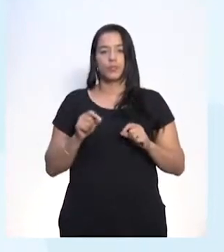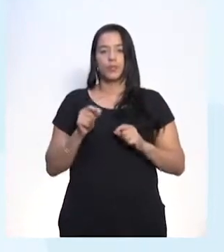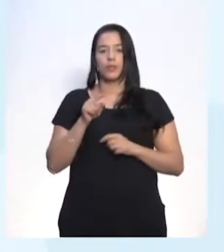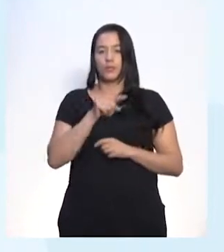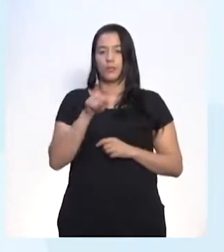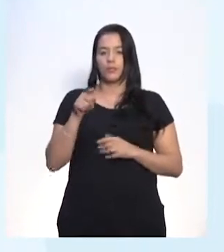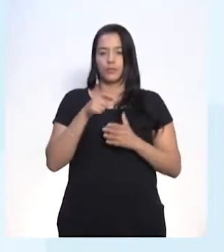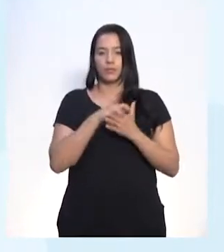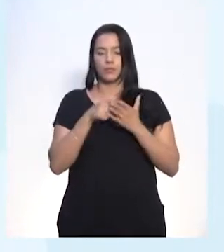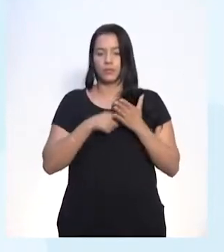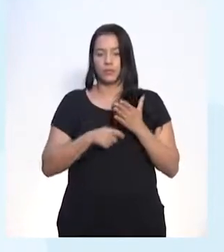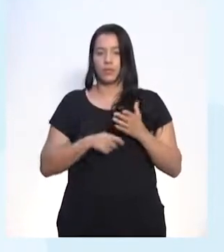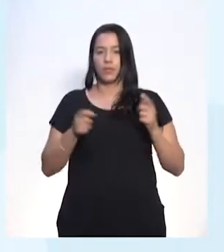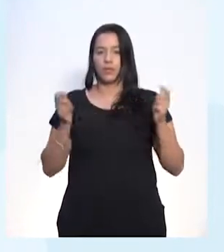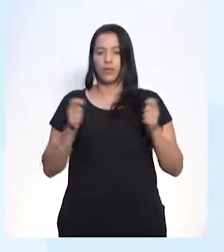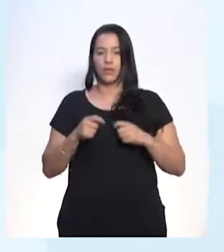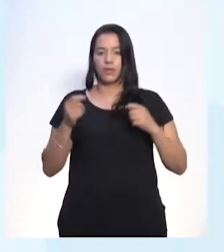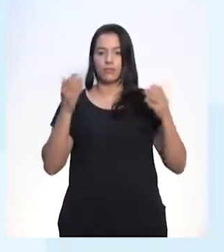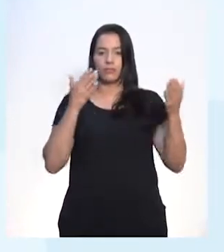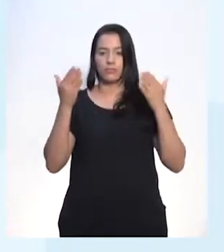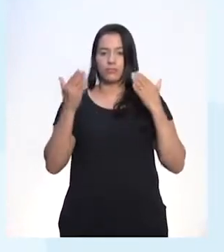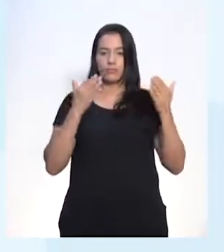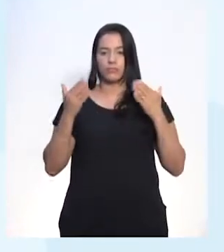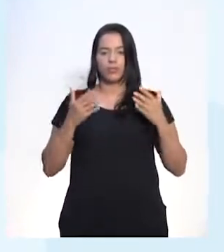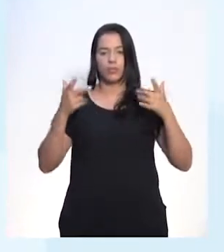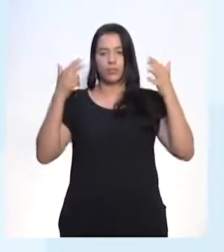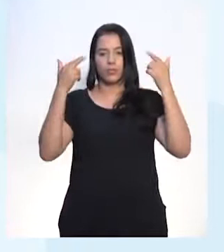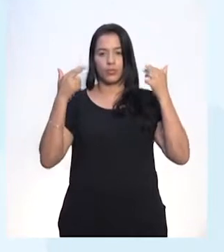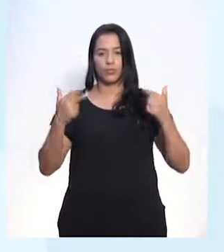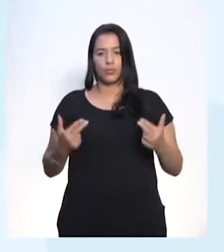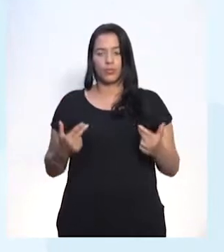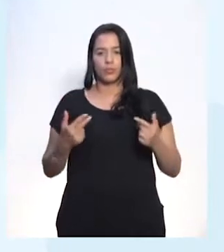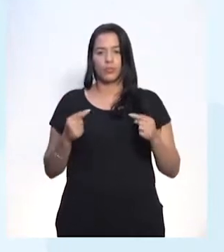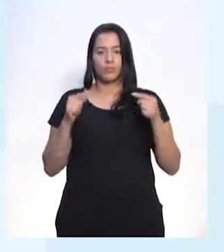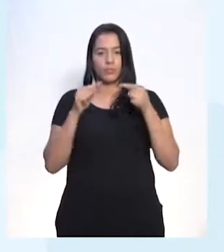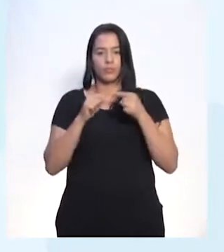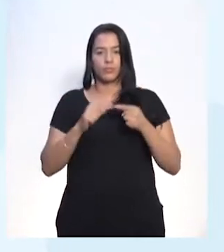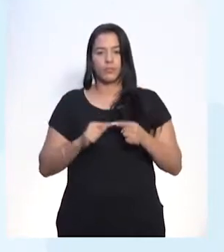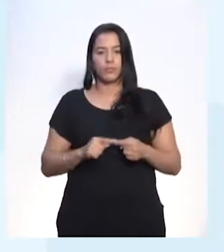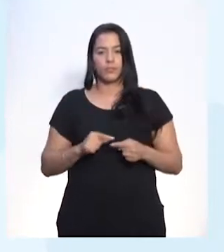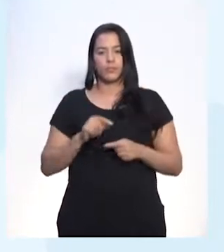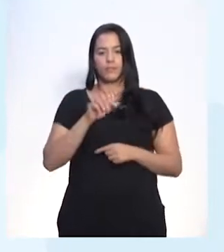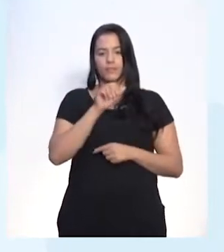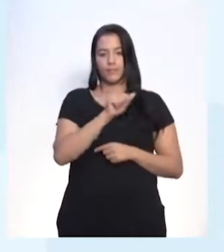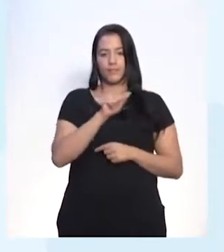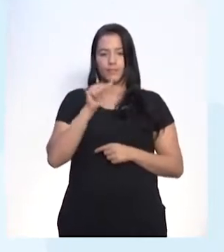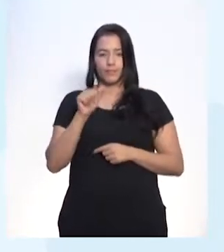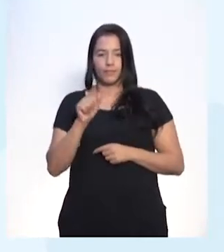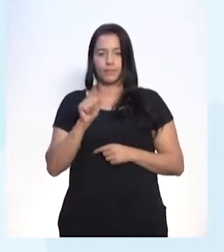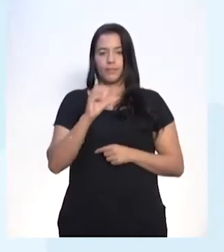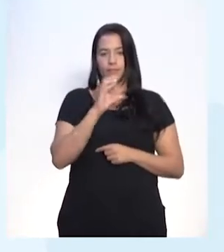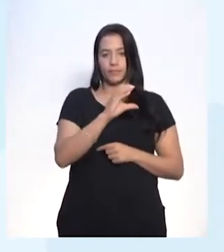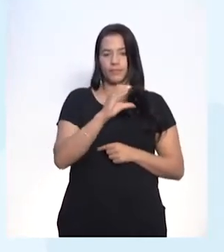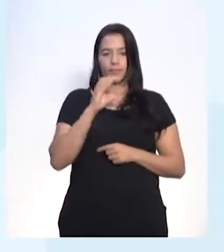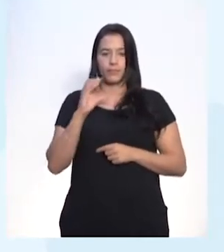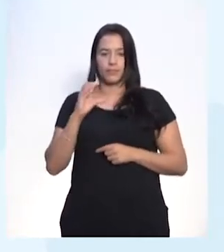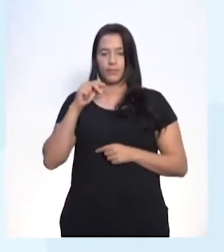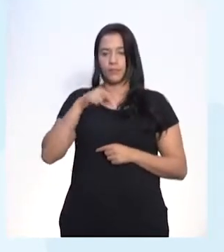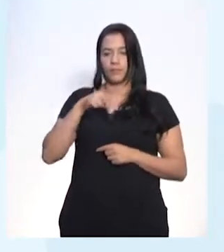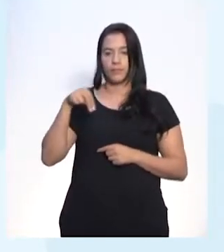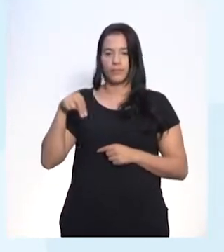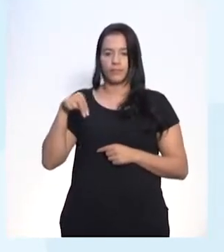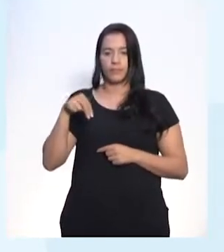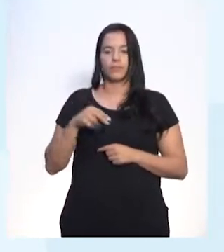uma possível relação entre as medidas correspondentes a A, C e